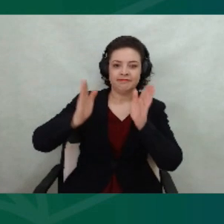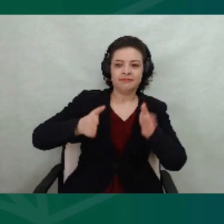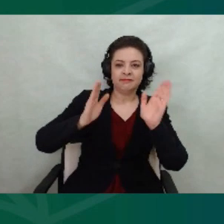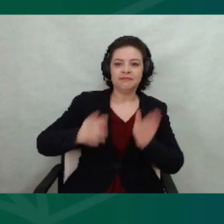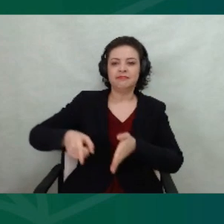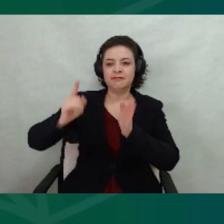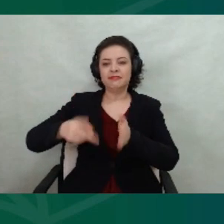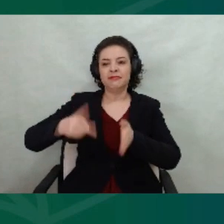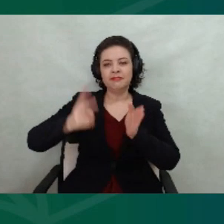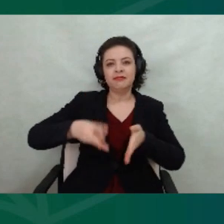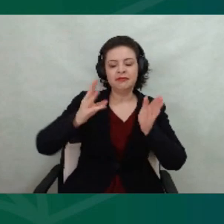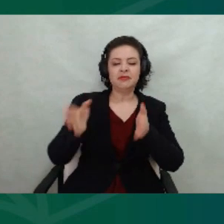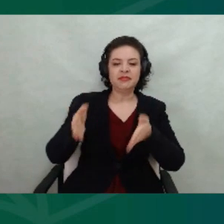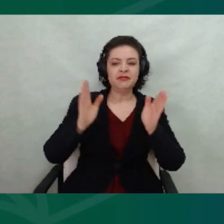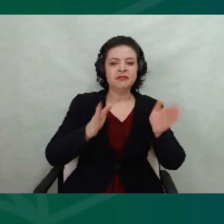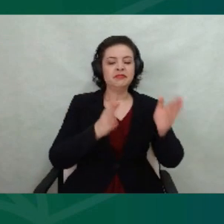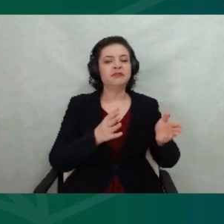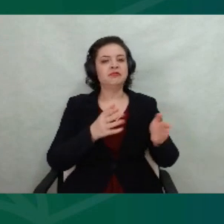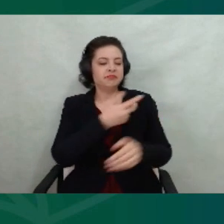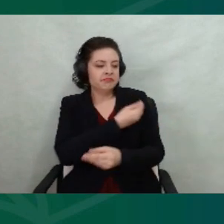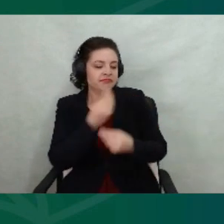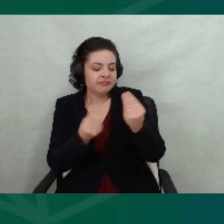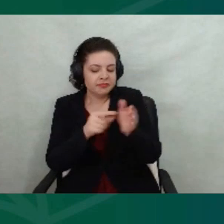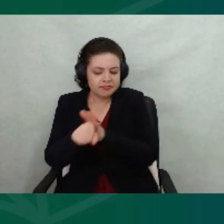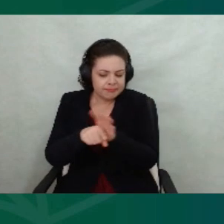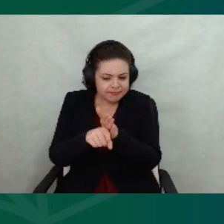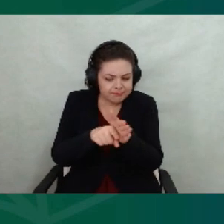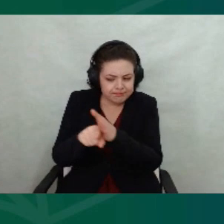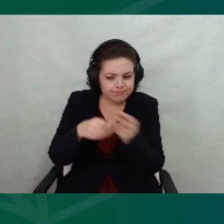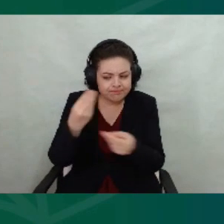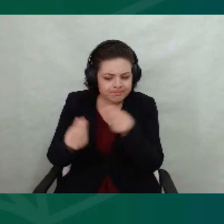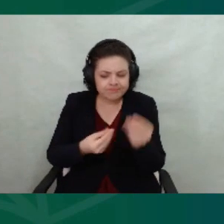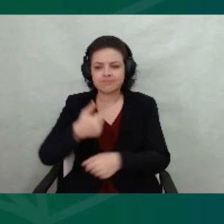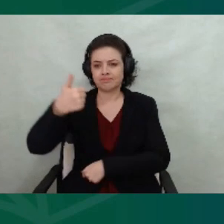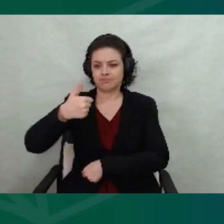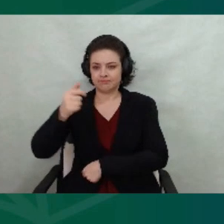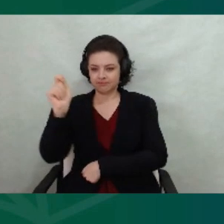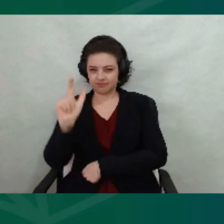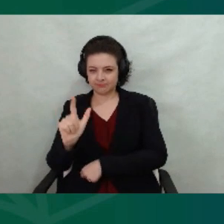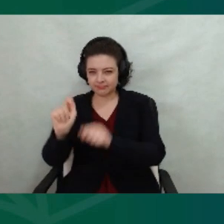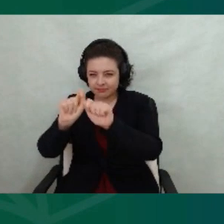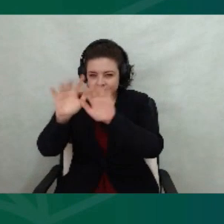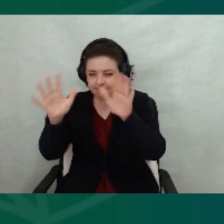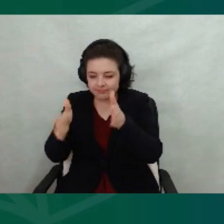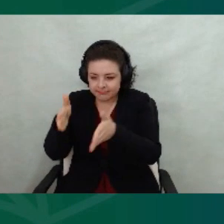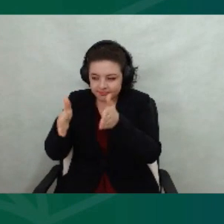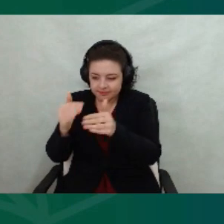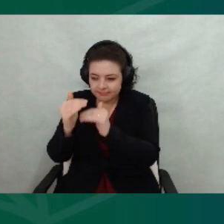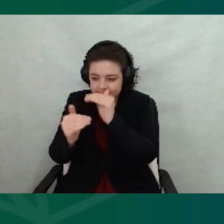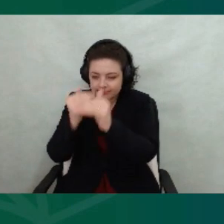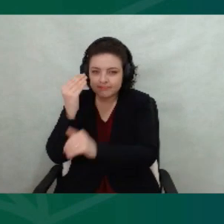desenvolvimento de uma vacina. Então, nós começamos com aqui o azul claro, desenvolvimento, os testes na